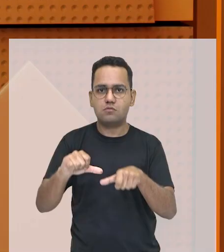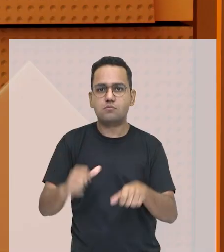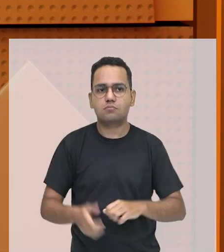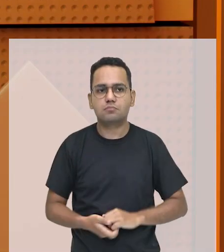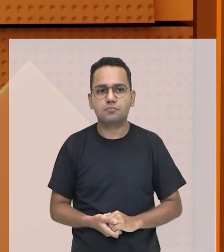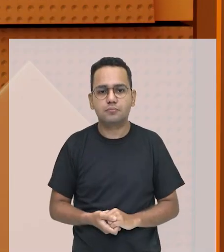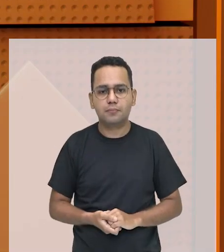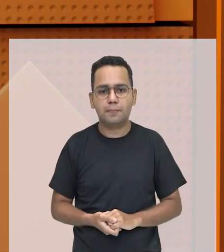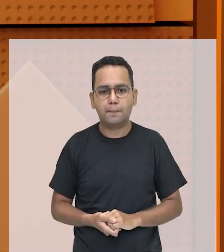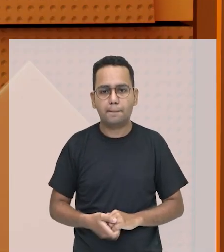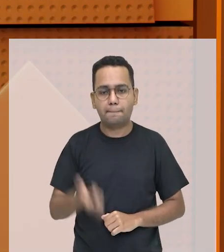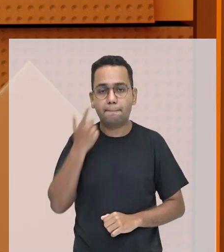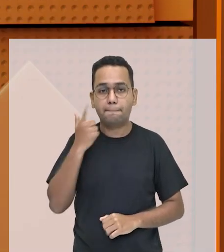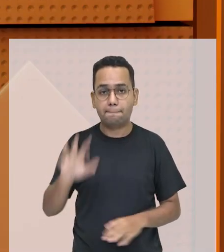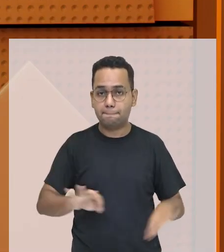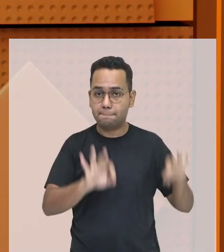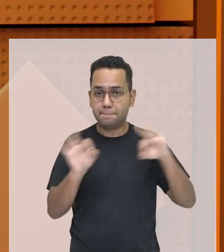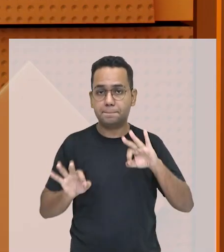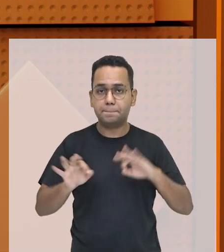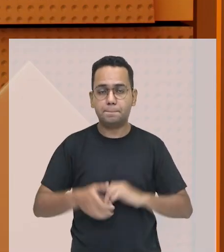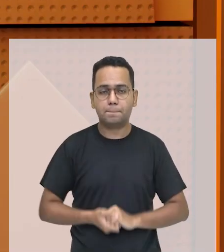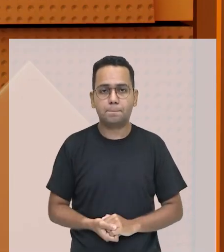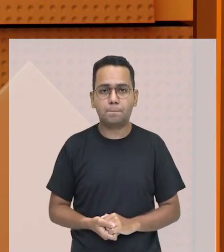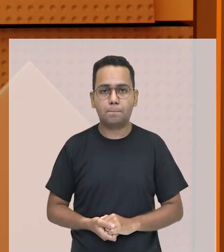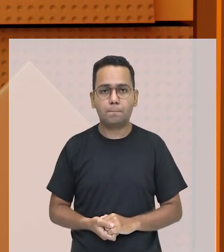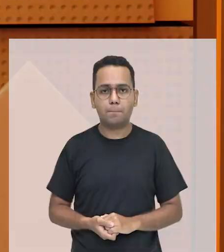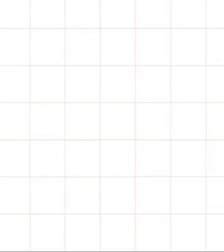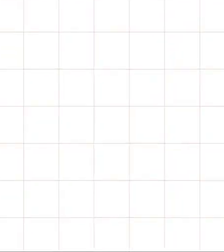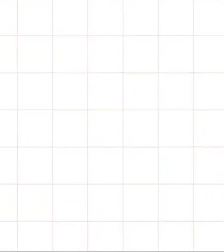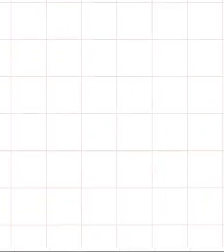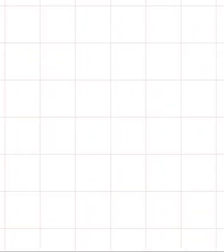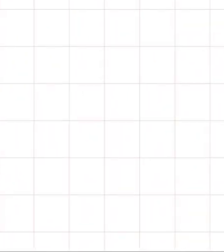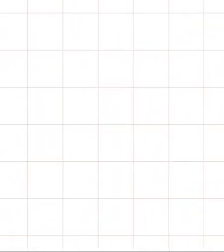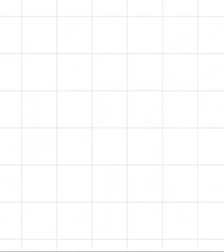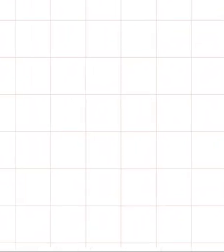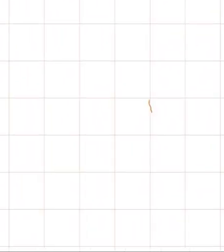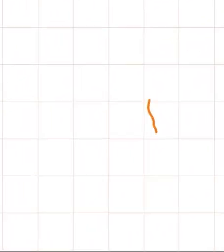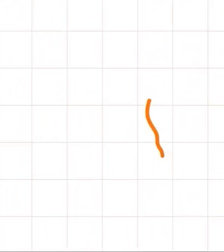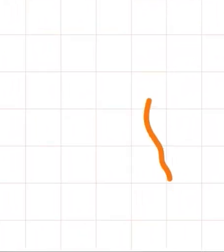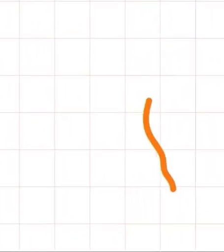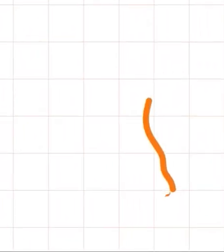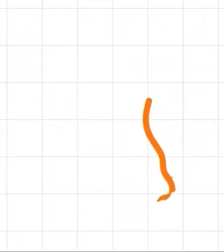mapa. Vem comigo então, vamos assistir essa aula.